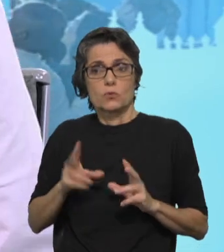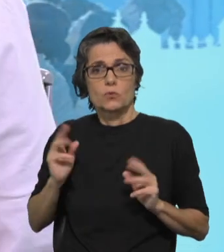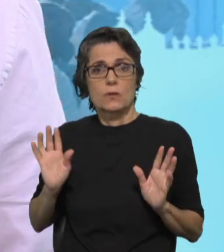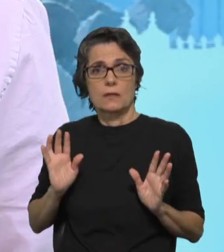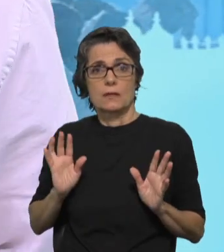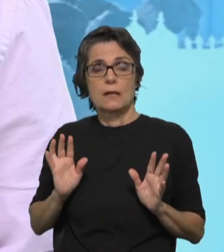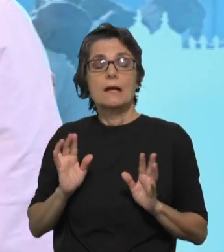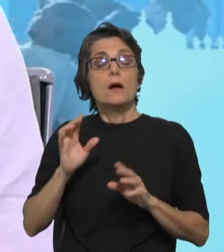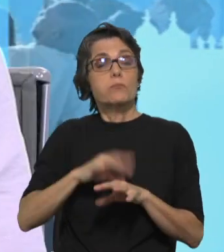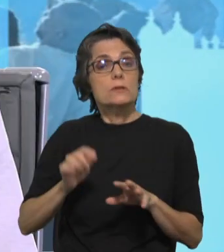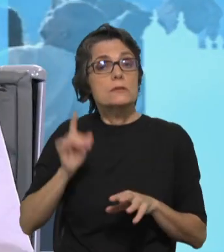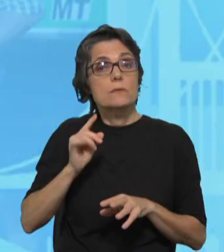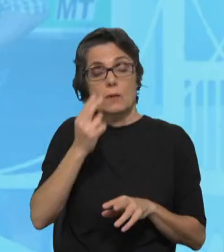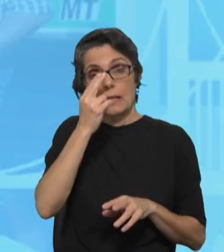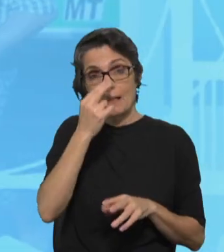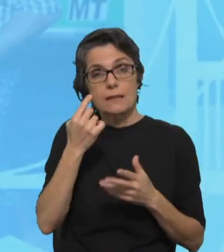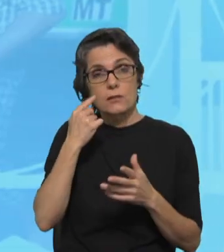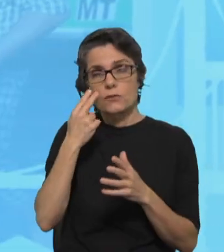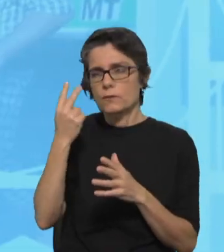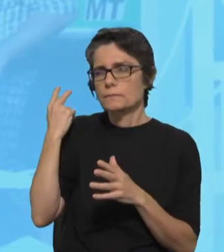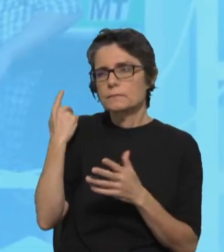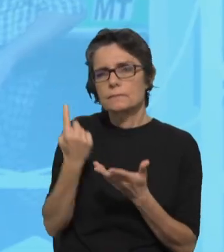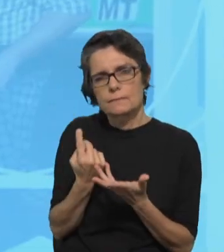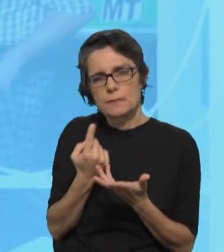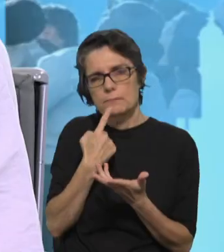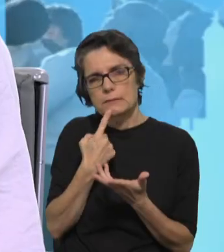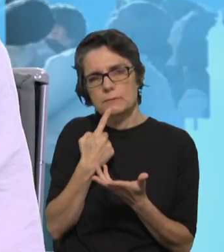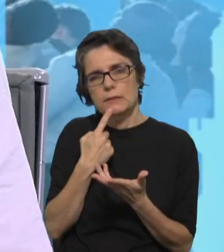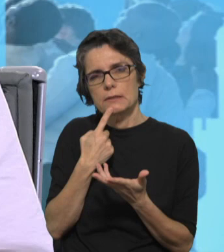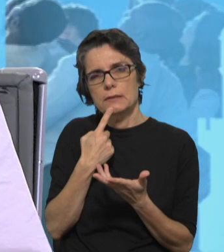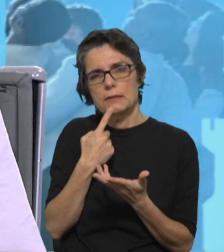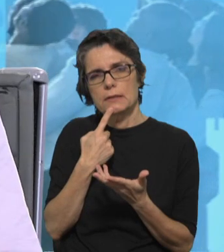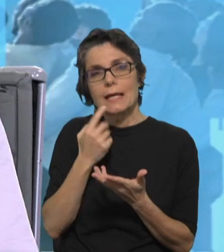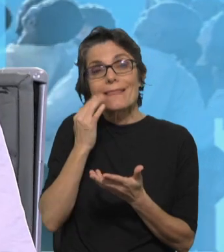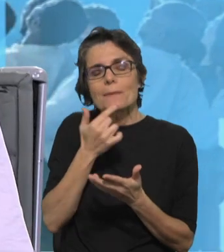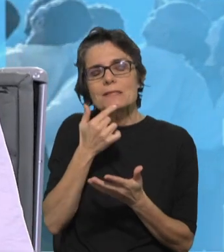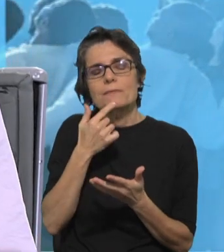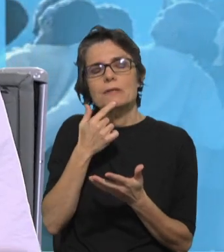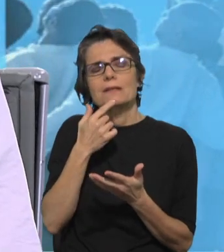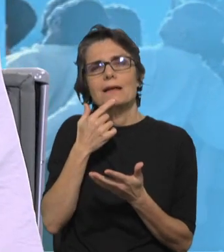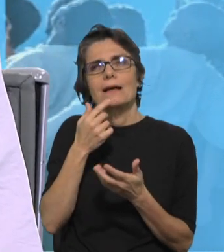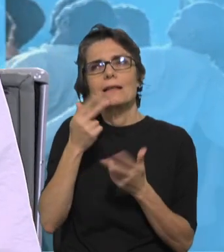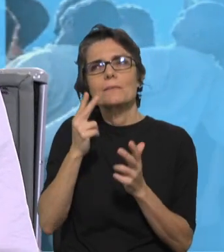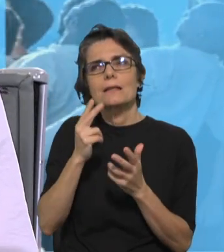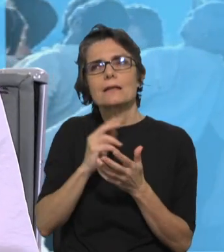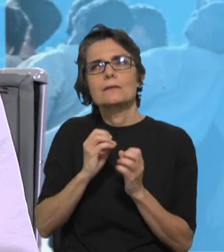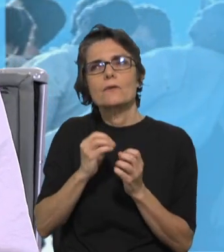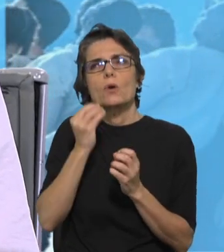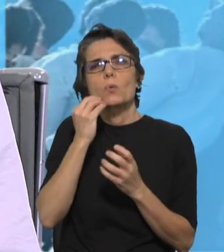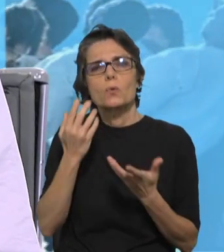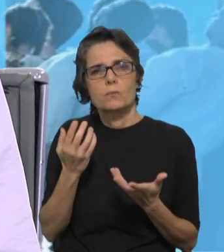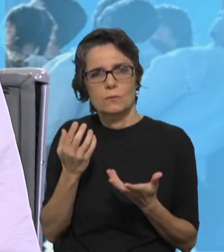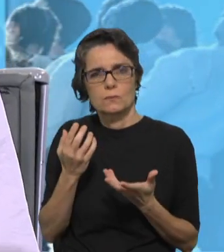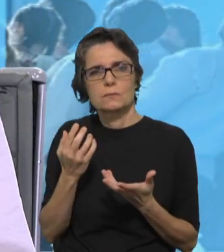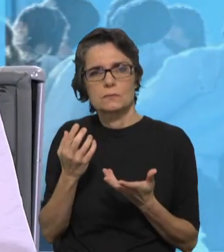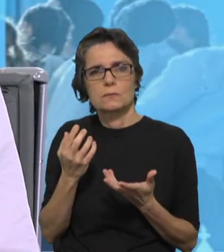olhar para a história e interesse também, que eu acho que é fundamental, como disse, pode-nos passar algo despercebido. Mas acho que se formos